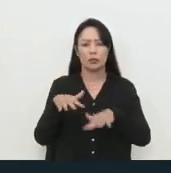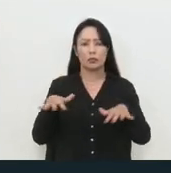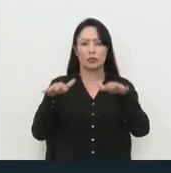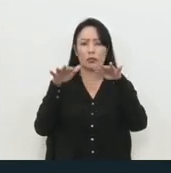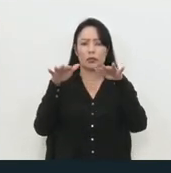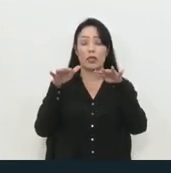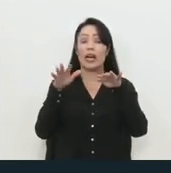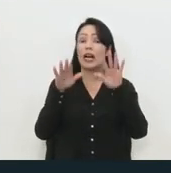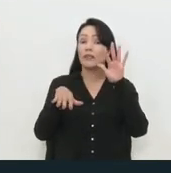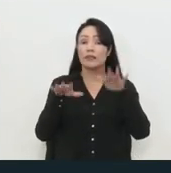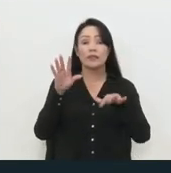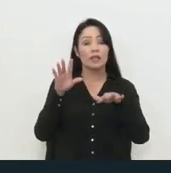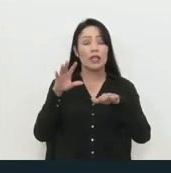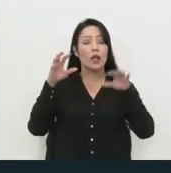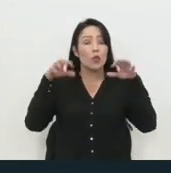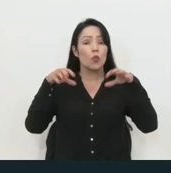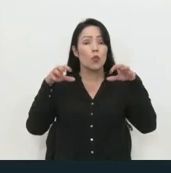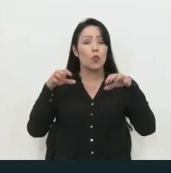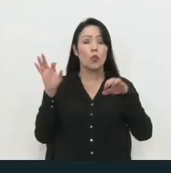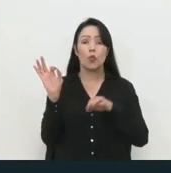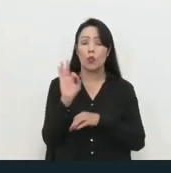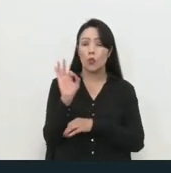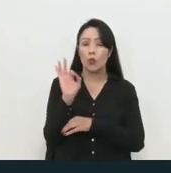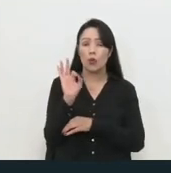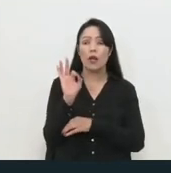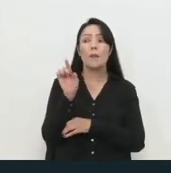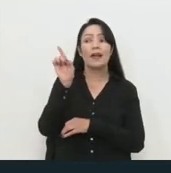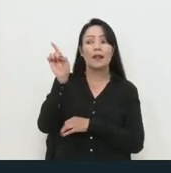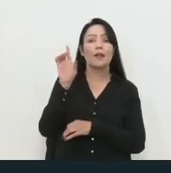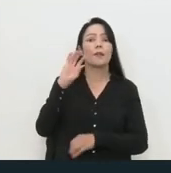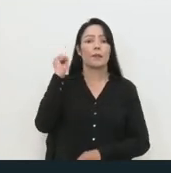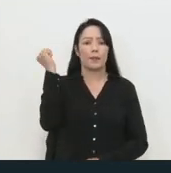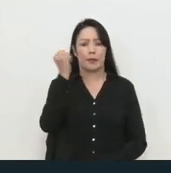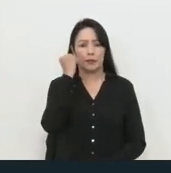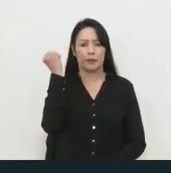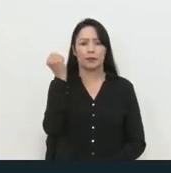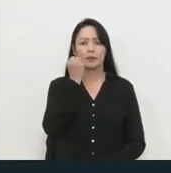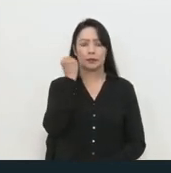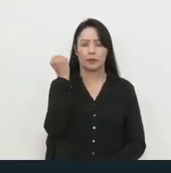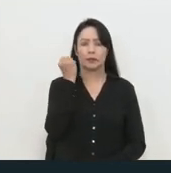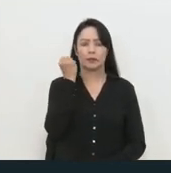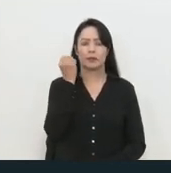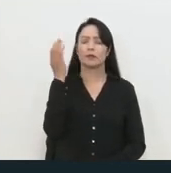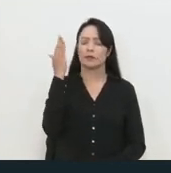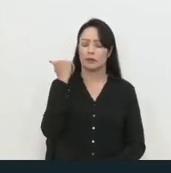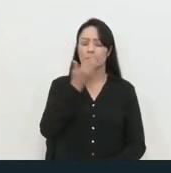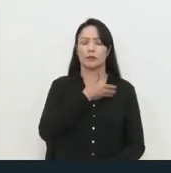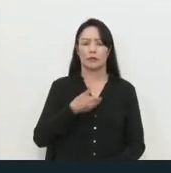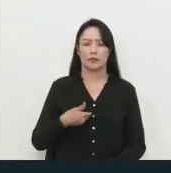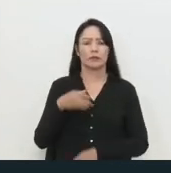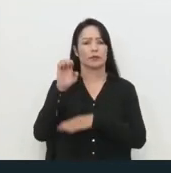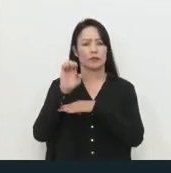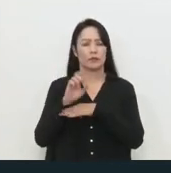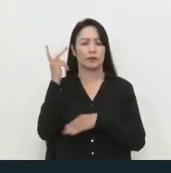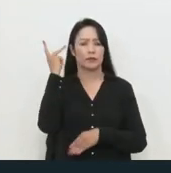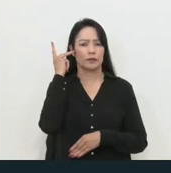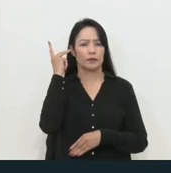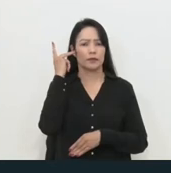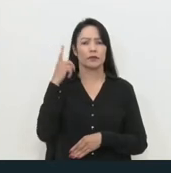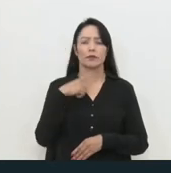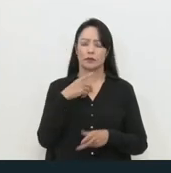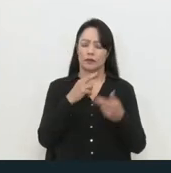ao caso lá tá grave muito grave nós sabemos que o Governo do Estado de São Paulo tem as suas